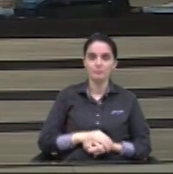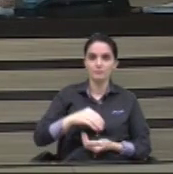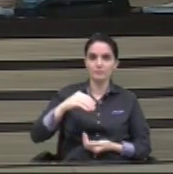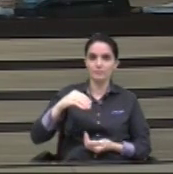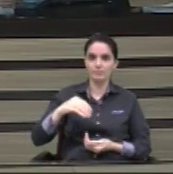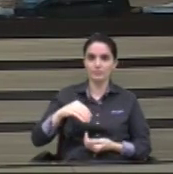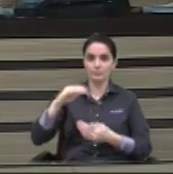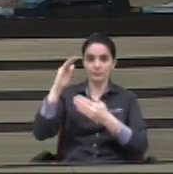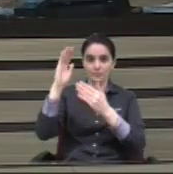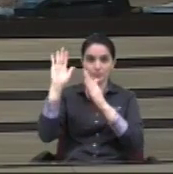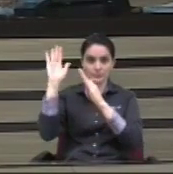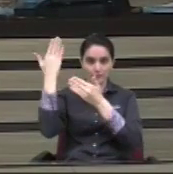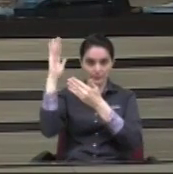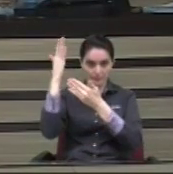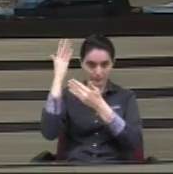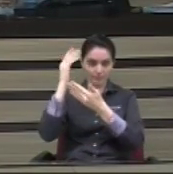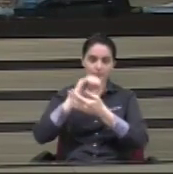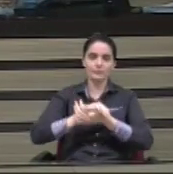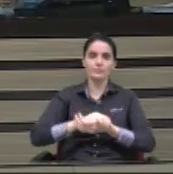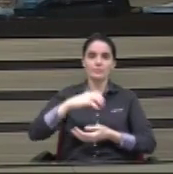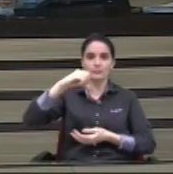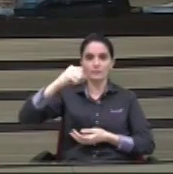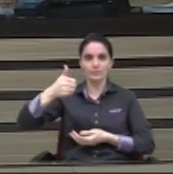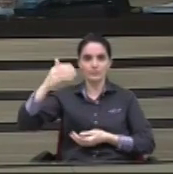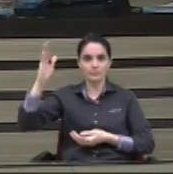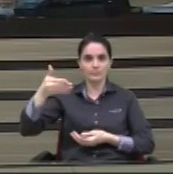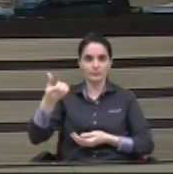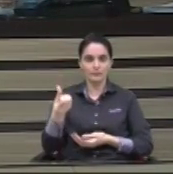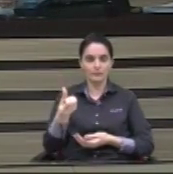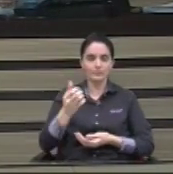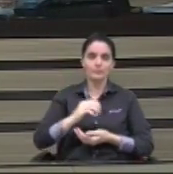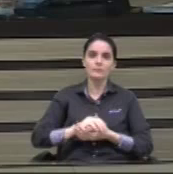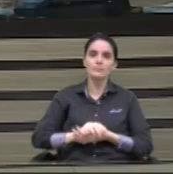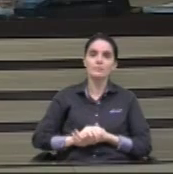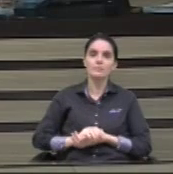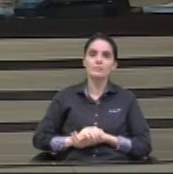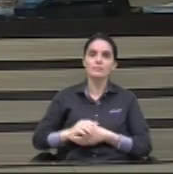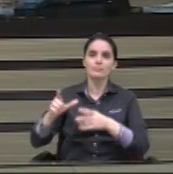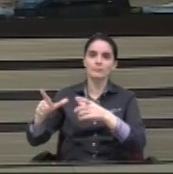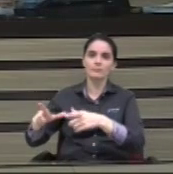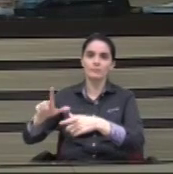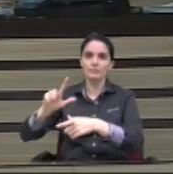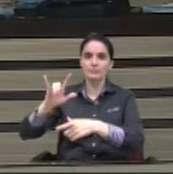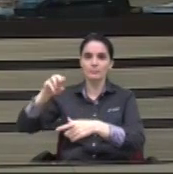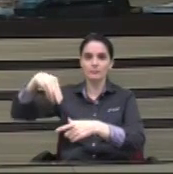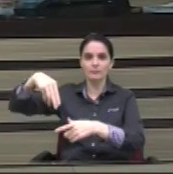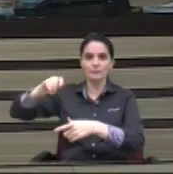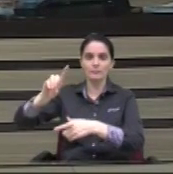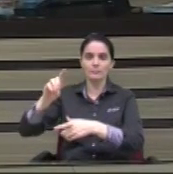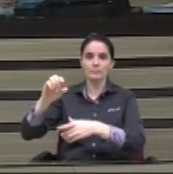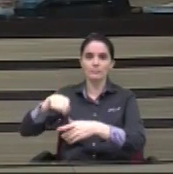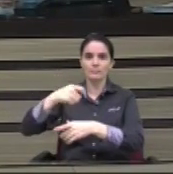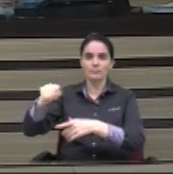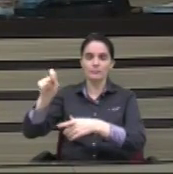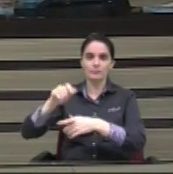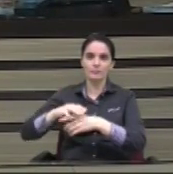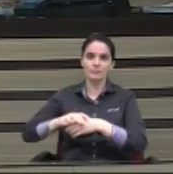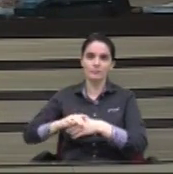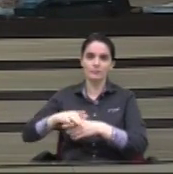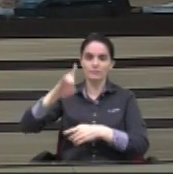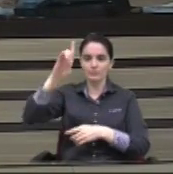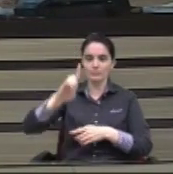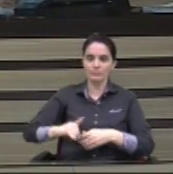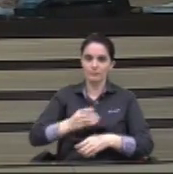Moção de aplauso 91/2016. Moção de aplausos ainda, Associação Integrada dos Deficientes e